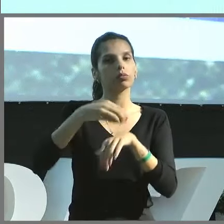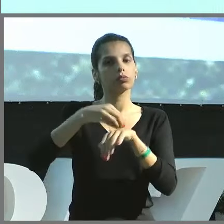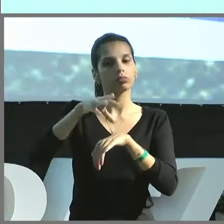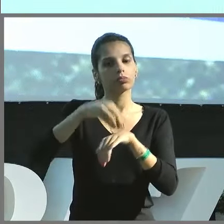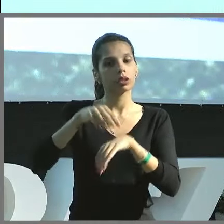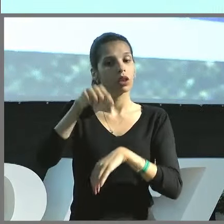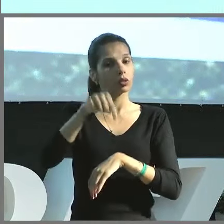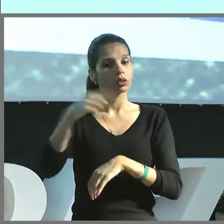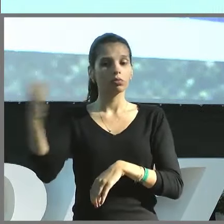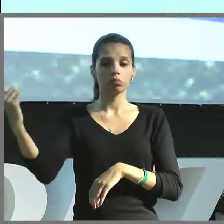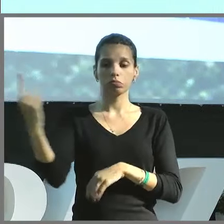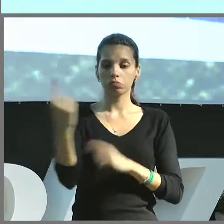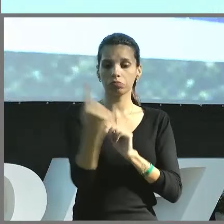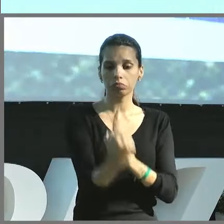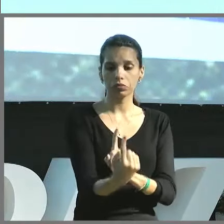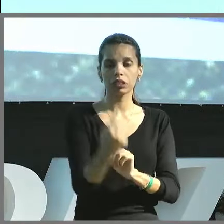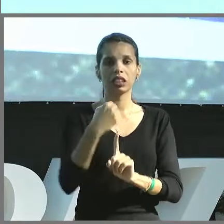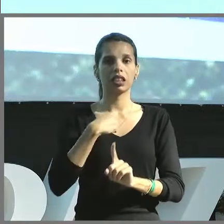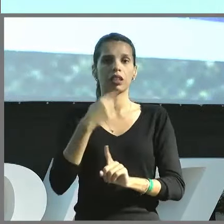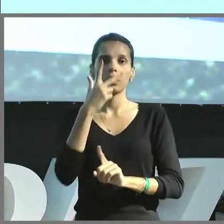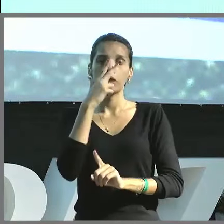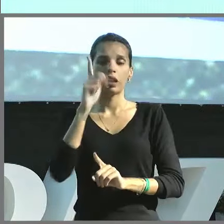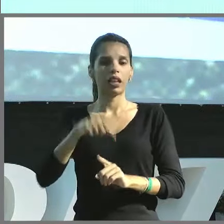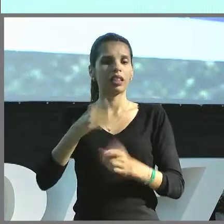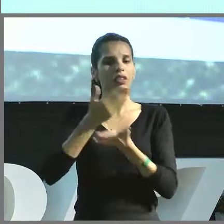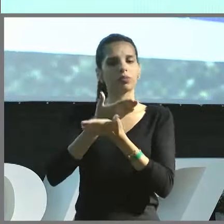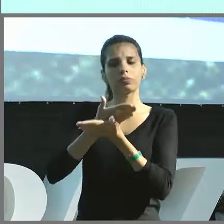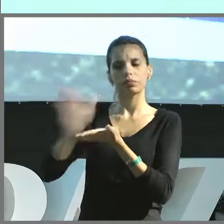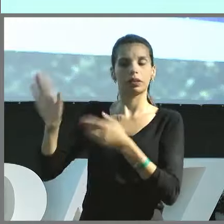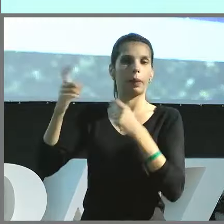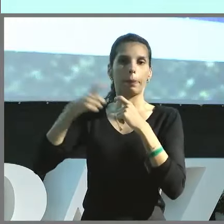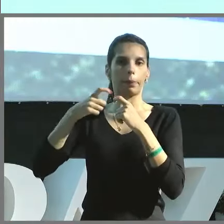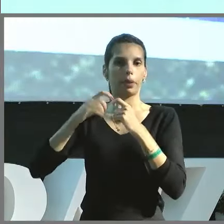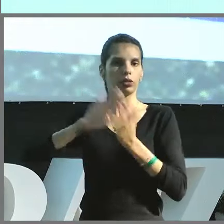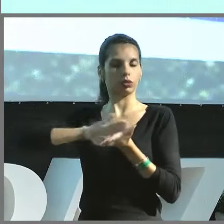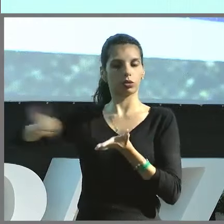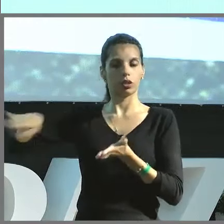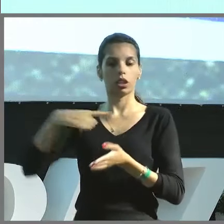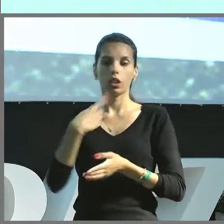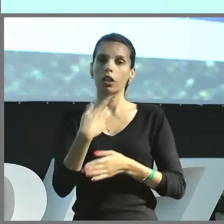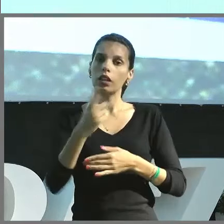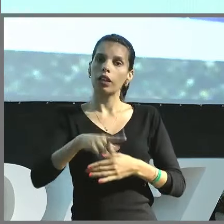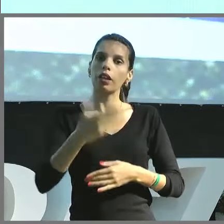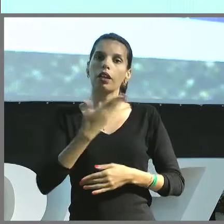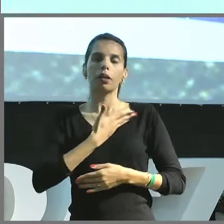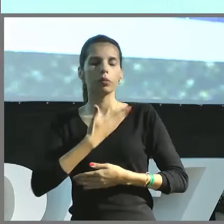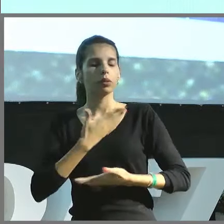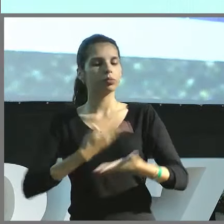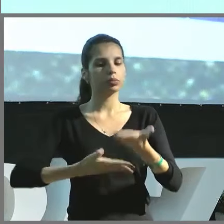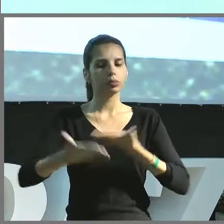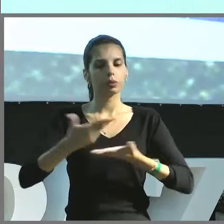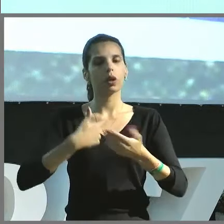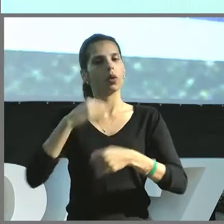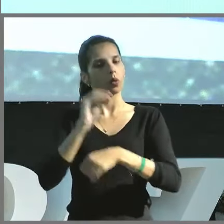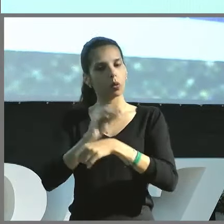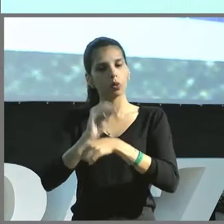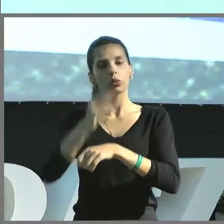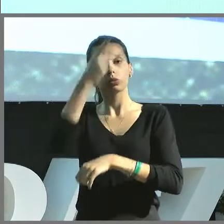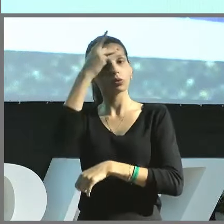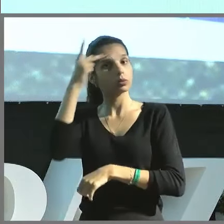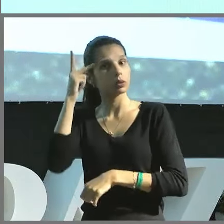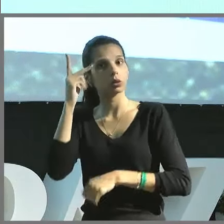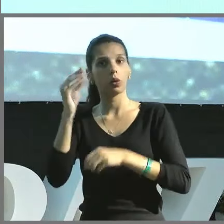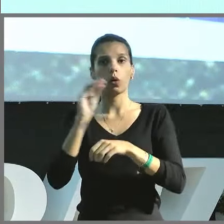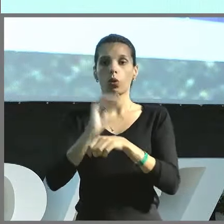sido trazido, que eu era um irmão dele. Disse: tu és médico? E eu disse: sim, eu sou um cuidador, eu cuido de pessoas também, cuido de mim e